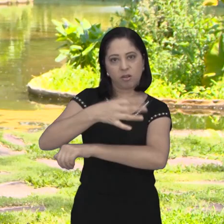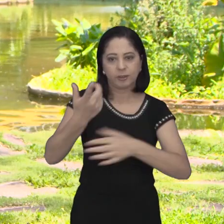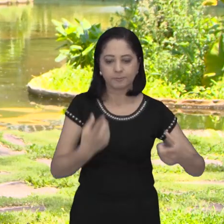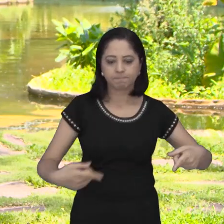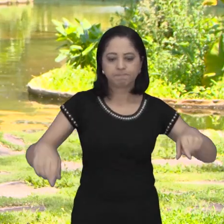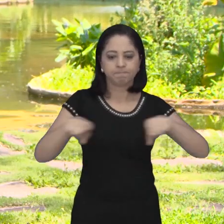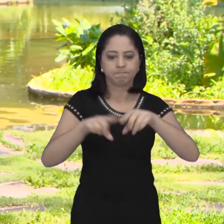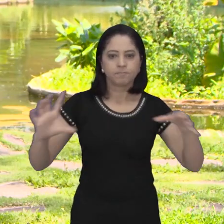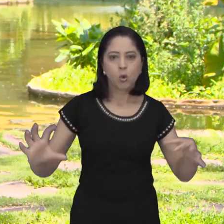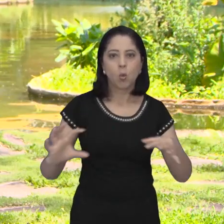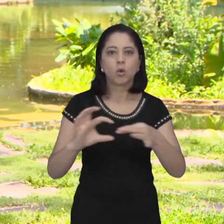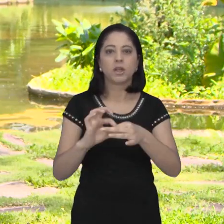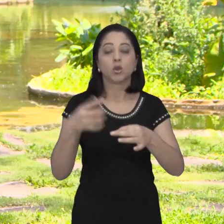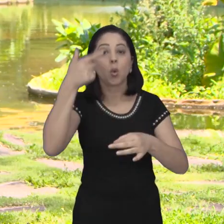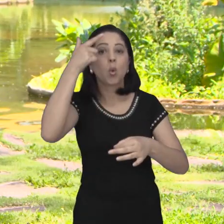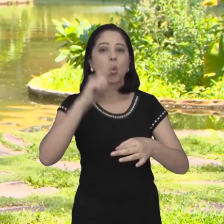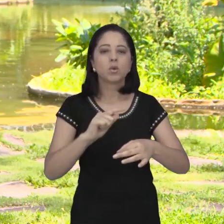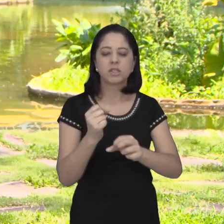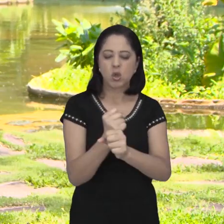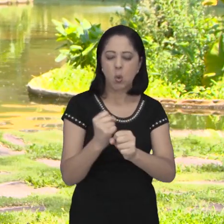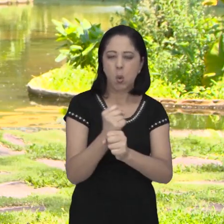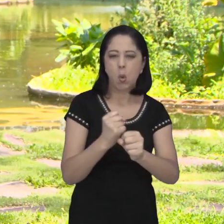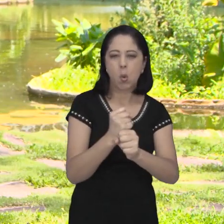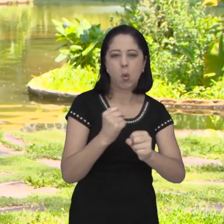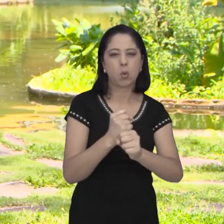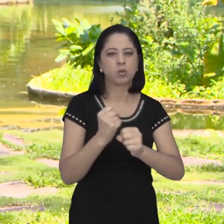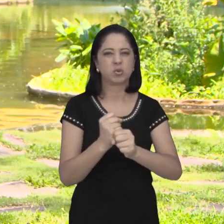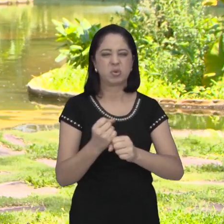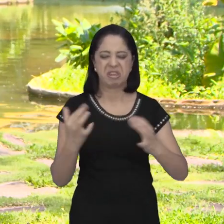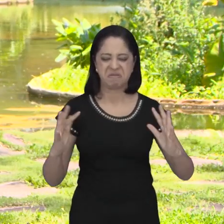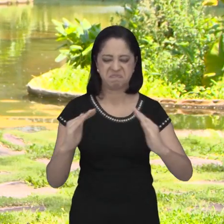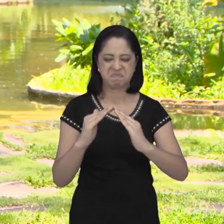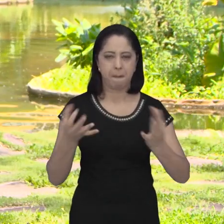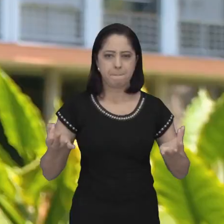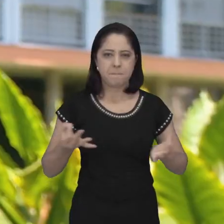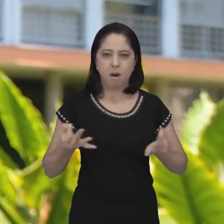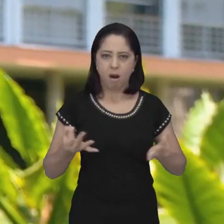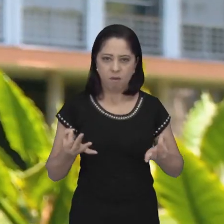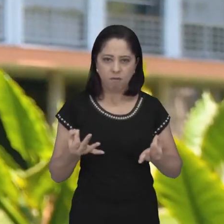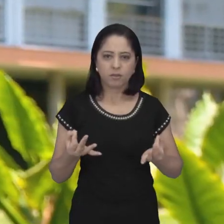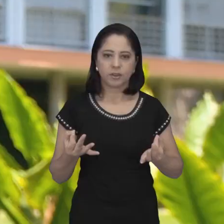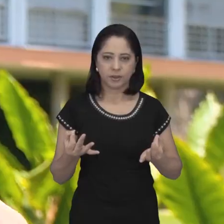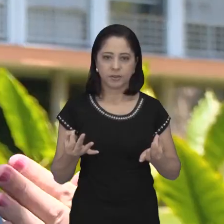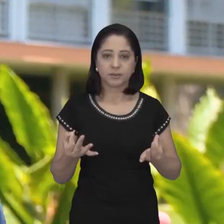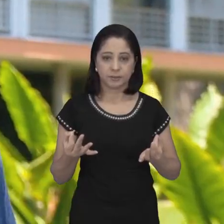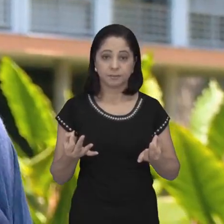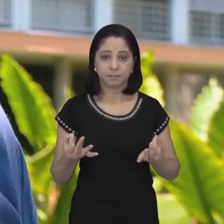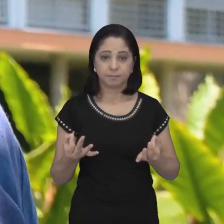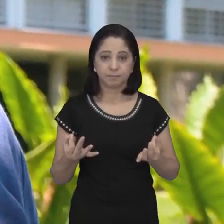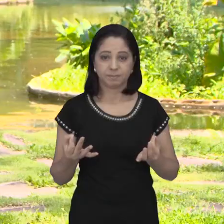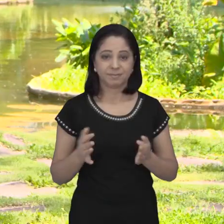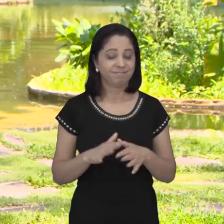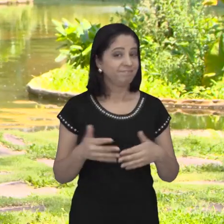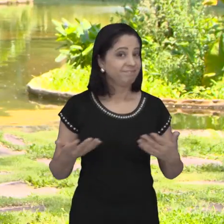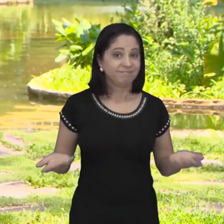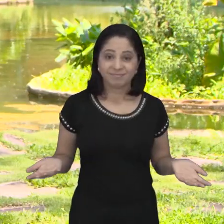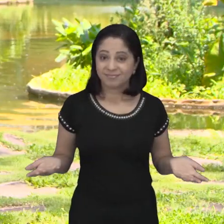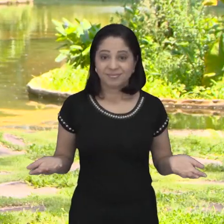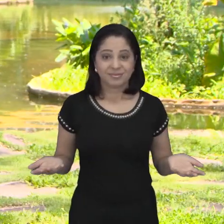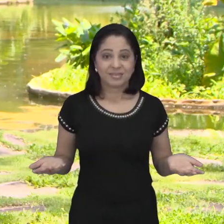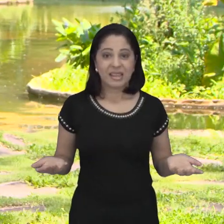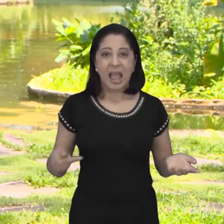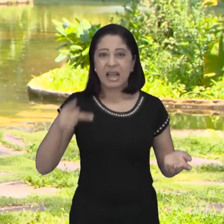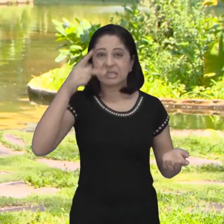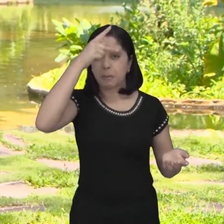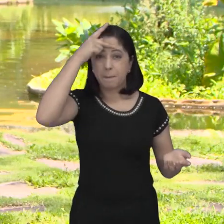bem feito, né, do cuidar da casa, você não vai mais precisar de restauro, você